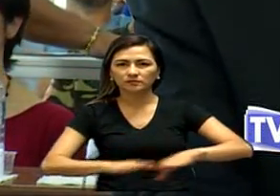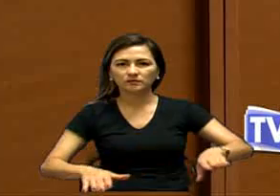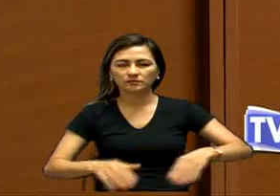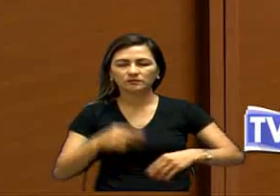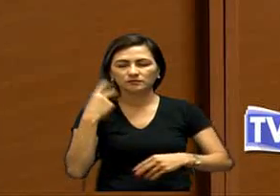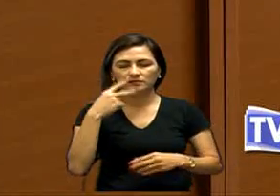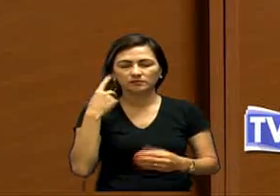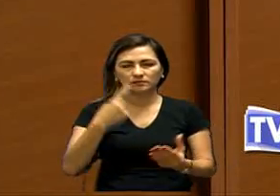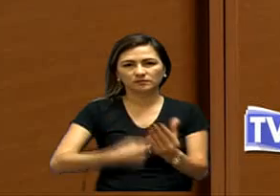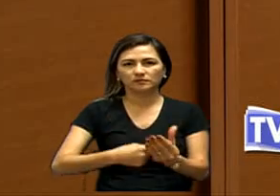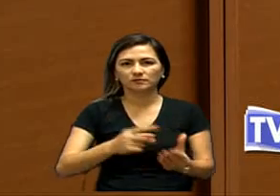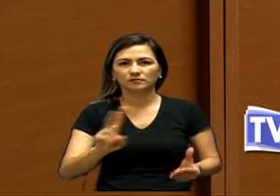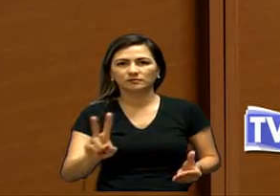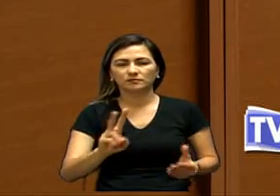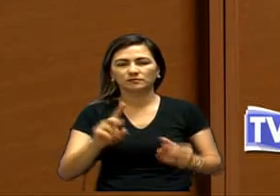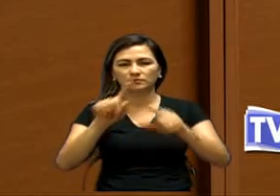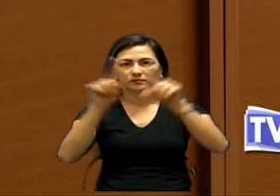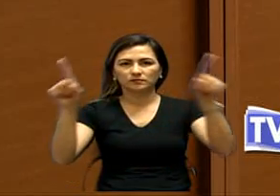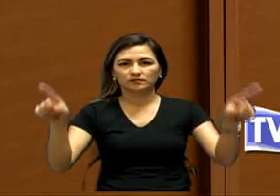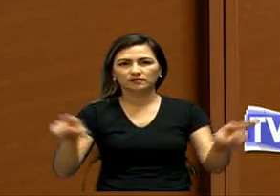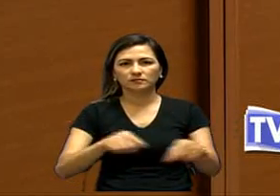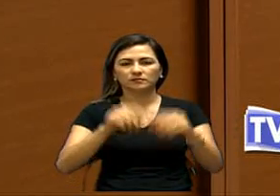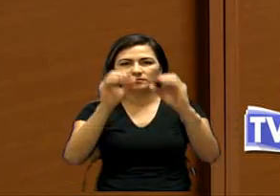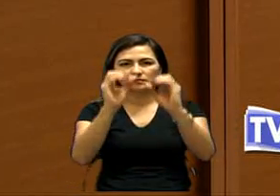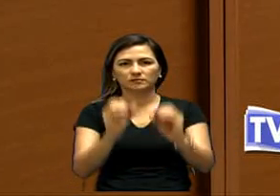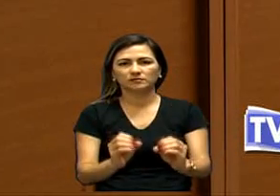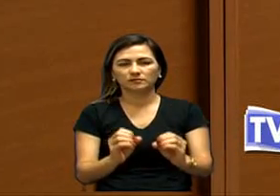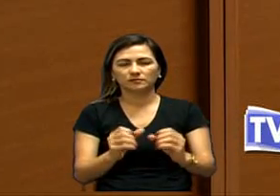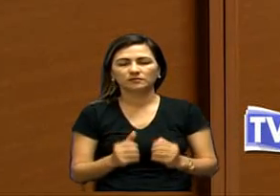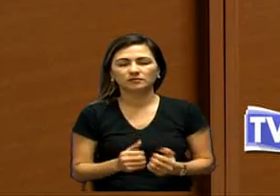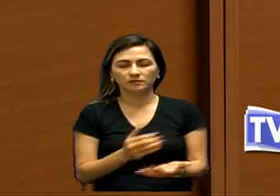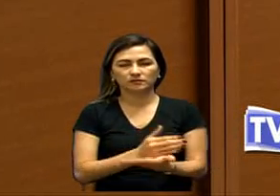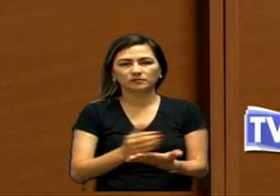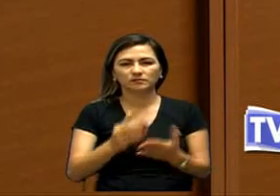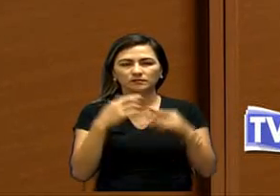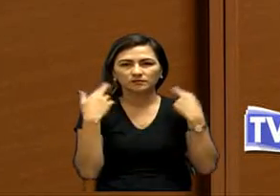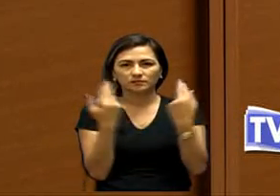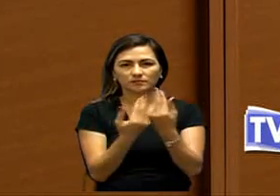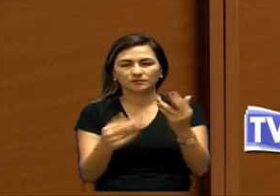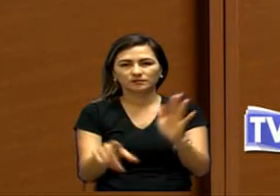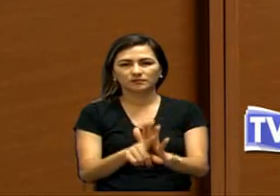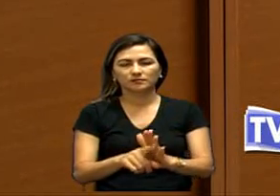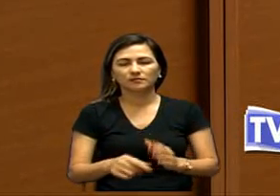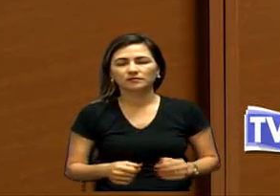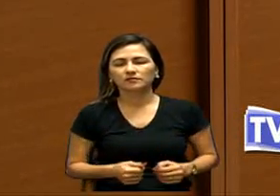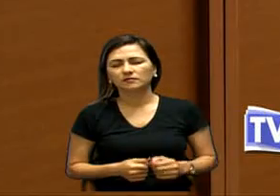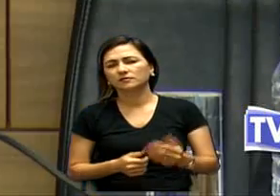Vitão. Peço que zero painel. Zero painel. Pode falar.